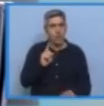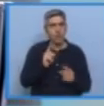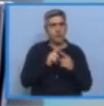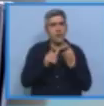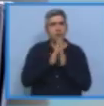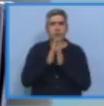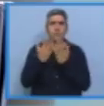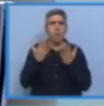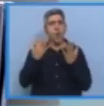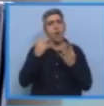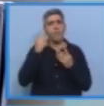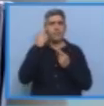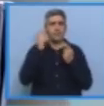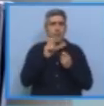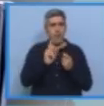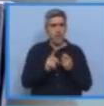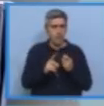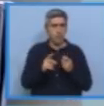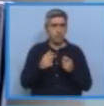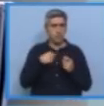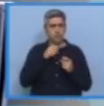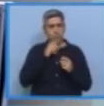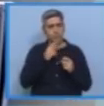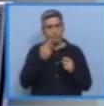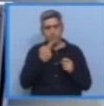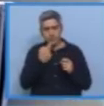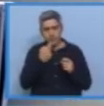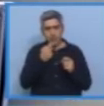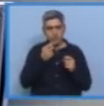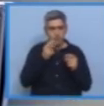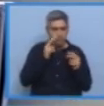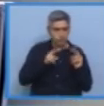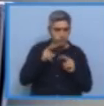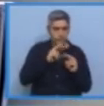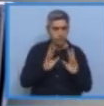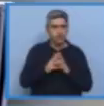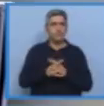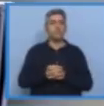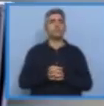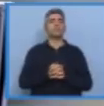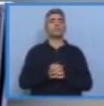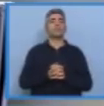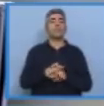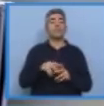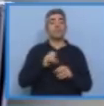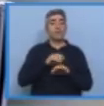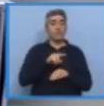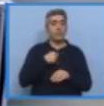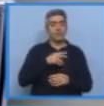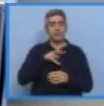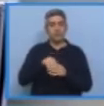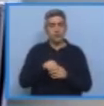diferentes religiões, a meu ver, por aquilo que eu me pude dar a perceber. E nesse sentido, eu faço parte de um